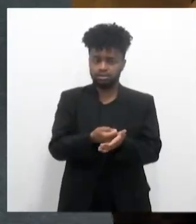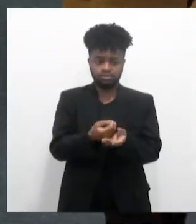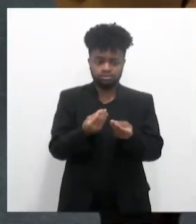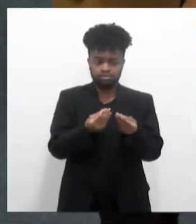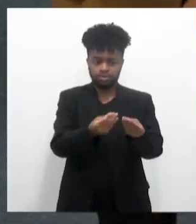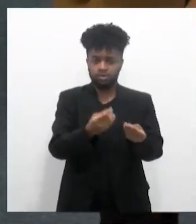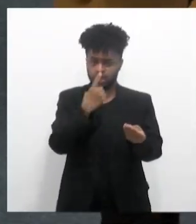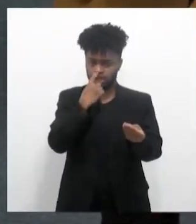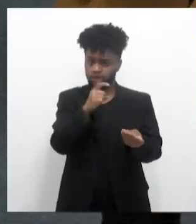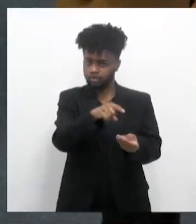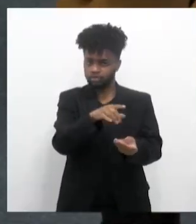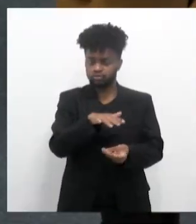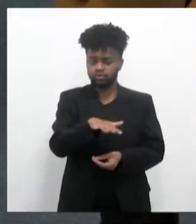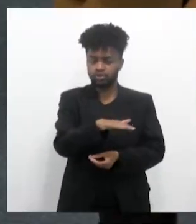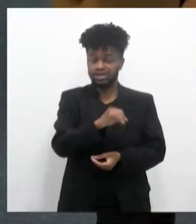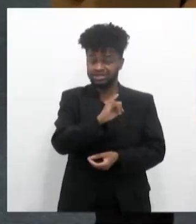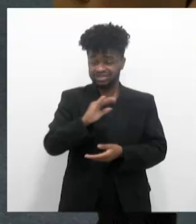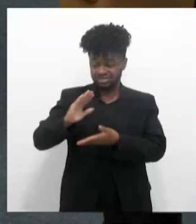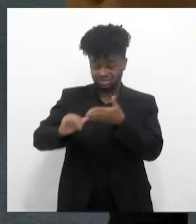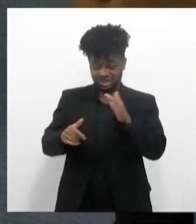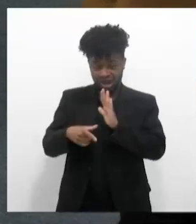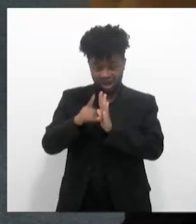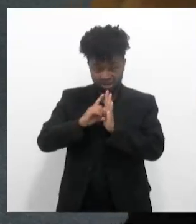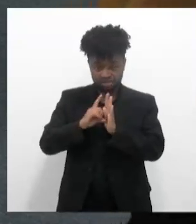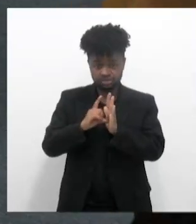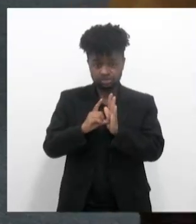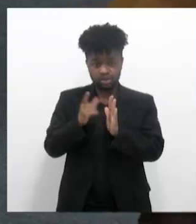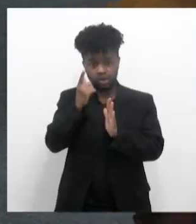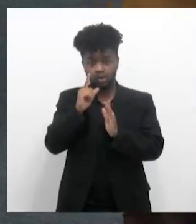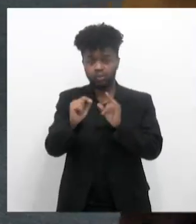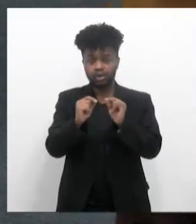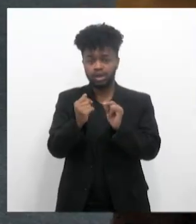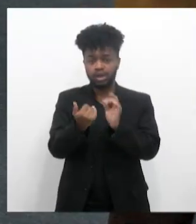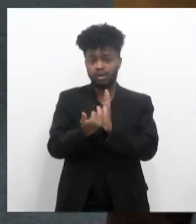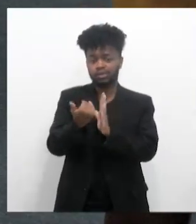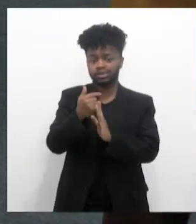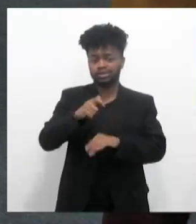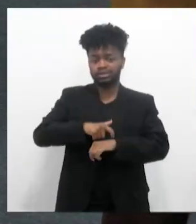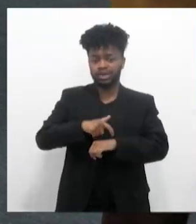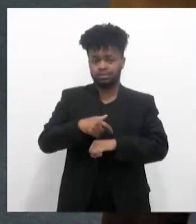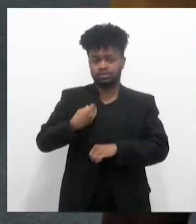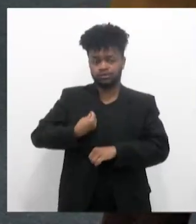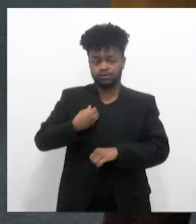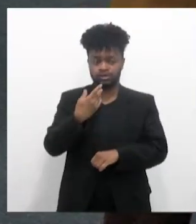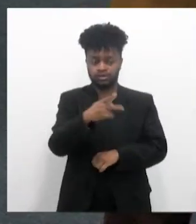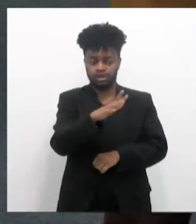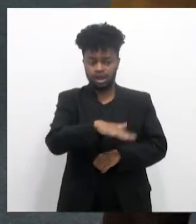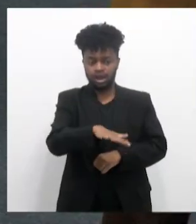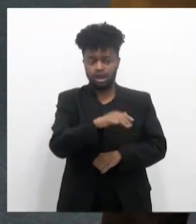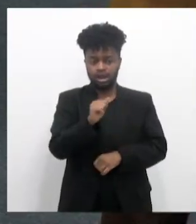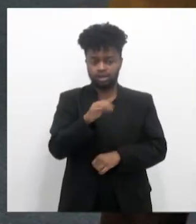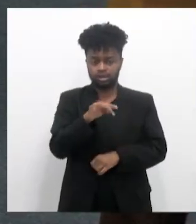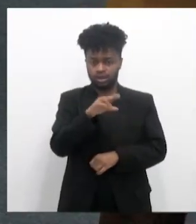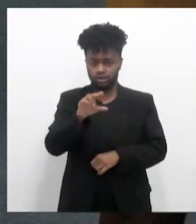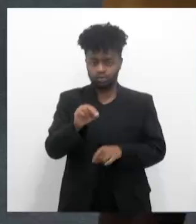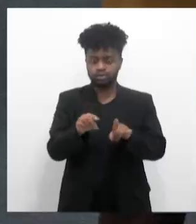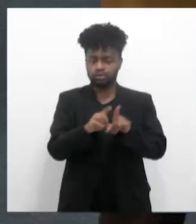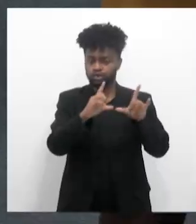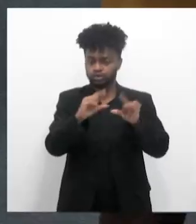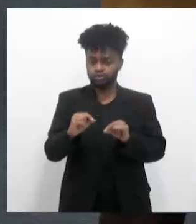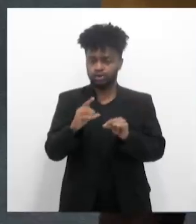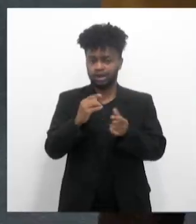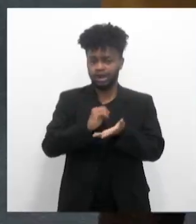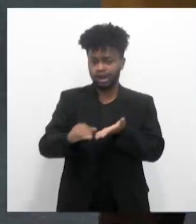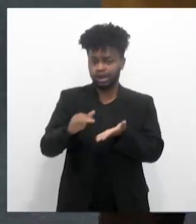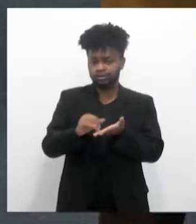no aterro. Tudo que você tira antes está aumentando o tempo de vida útil do aterro, está diminuindo o custo que o município